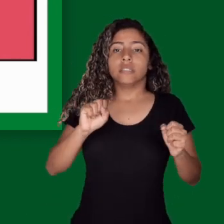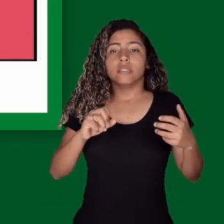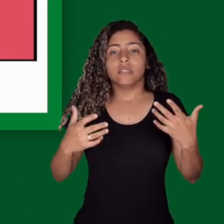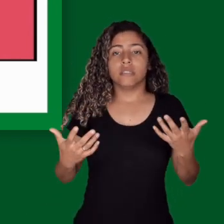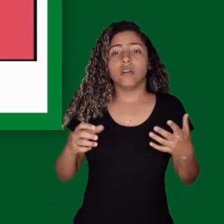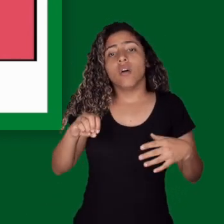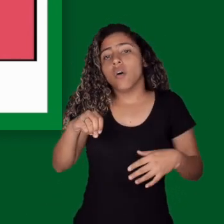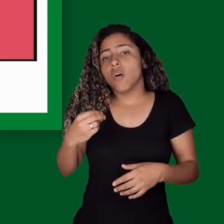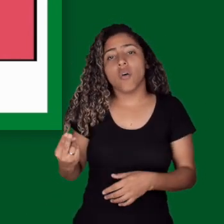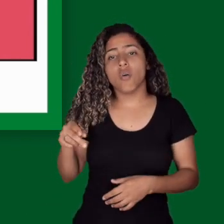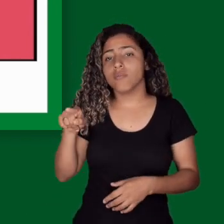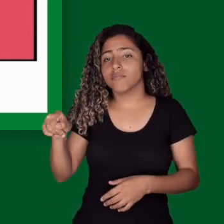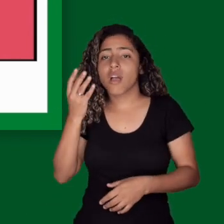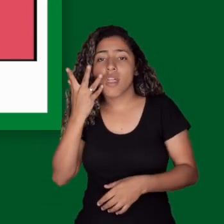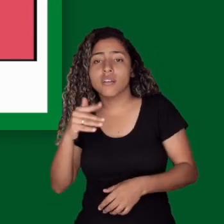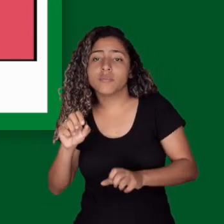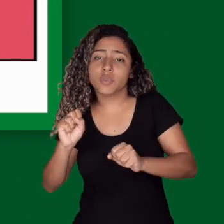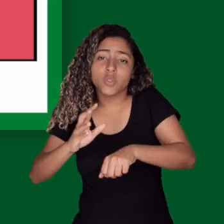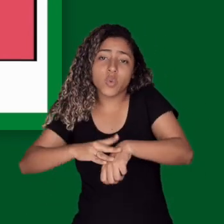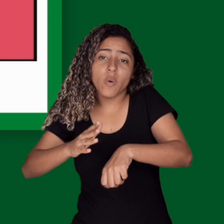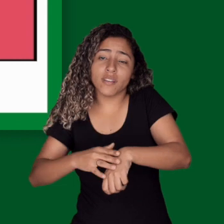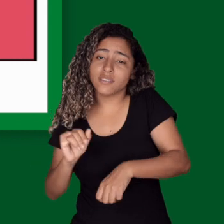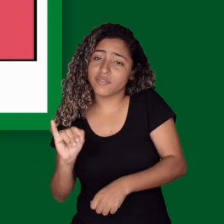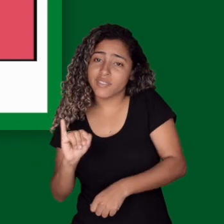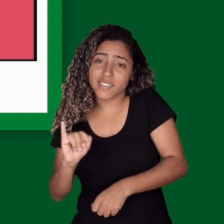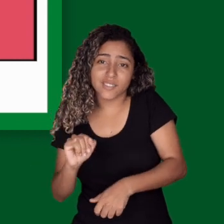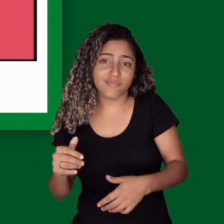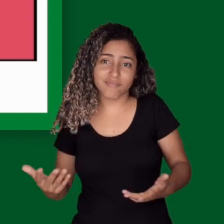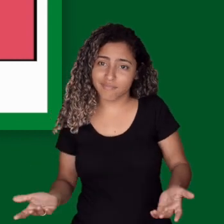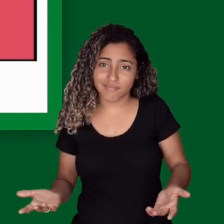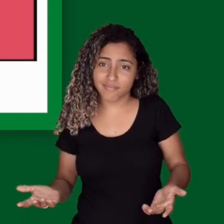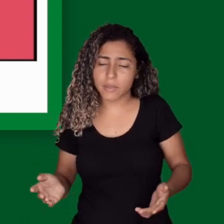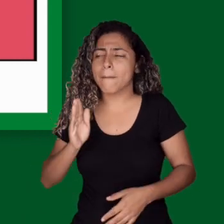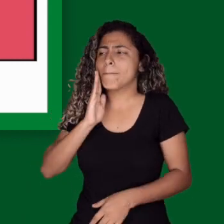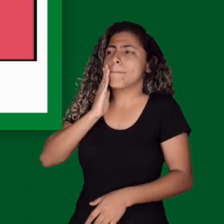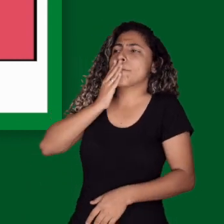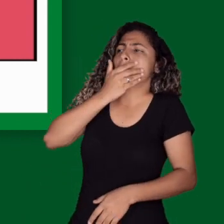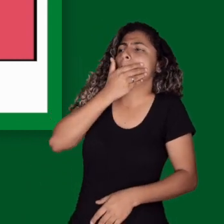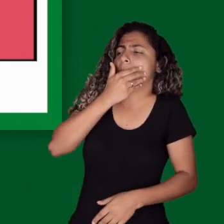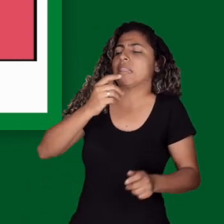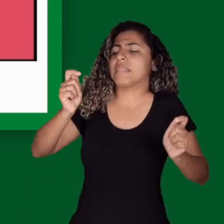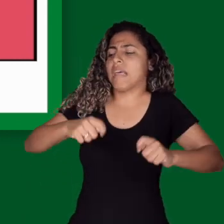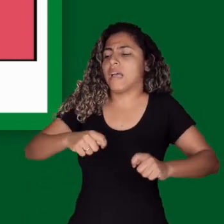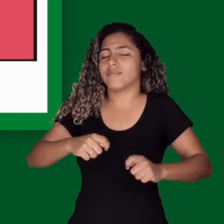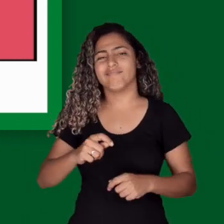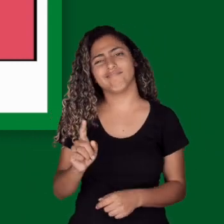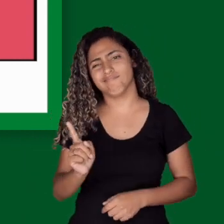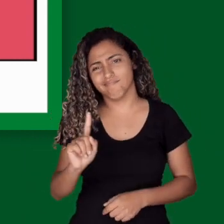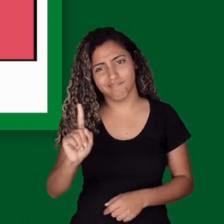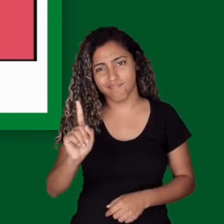estar passando por uma situação de doença, alguma infecção, né? Então, evitar a refeição não resolve o problema.